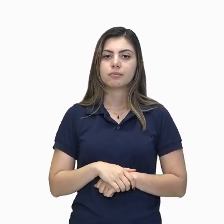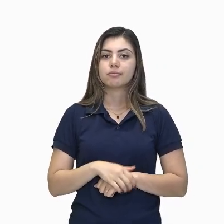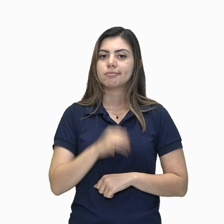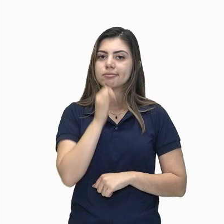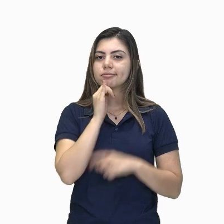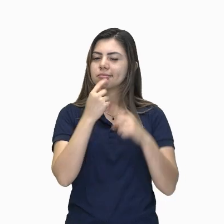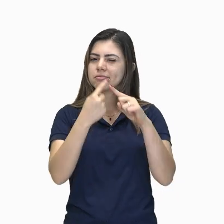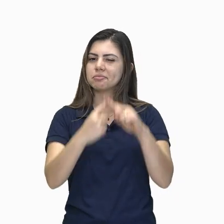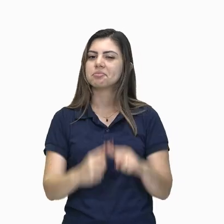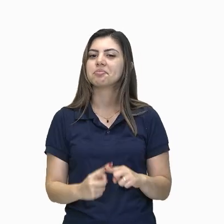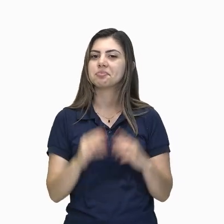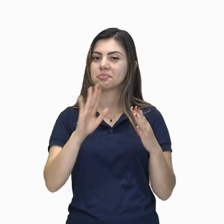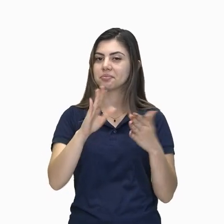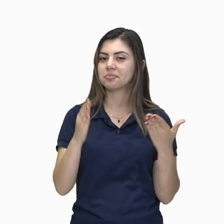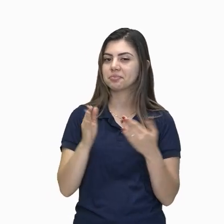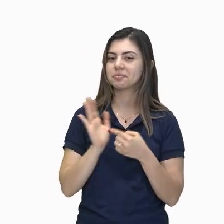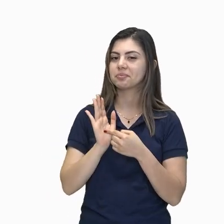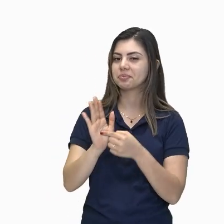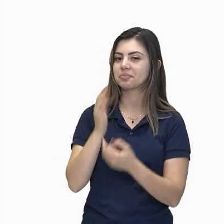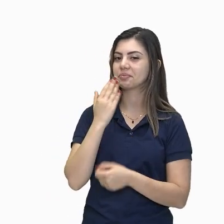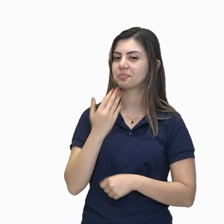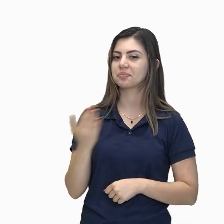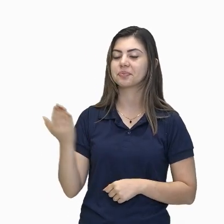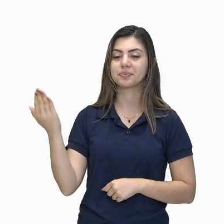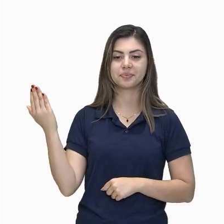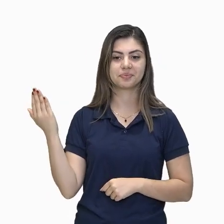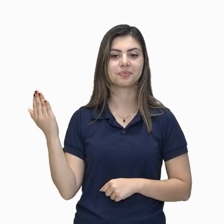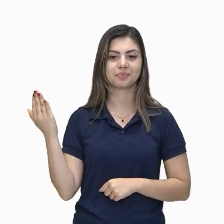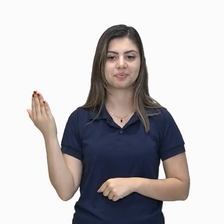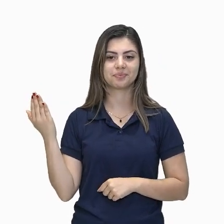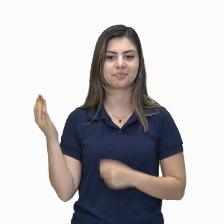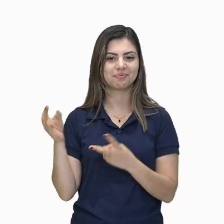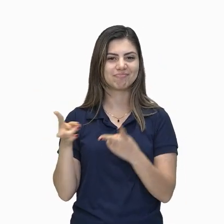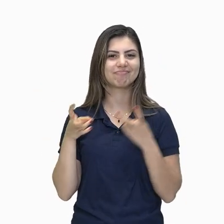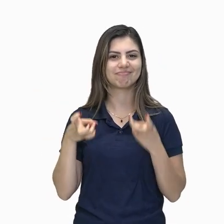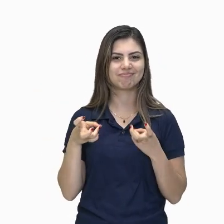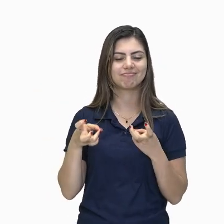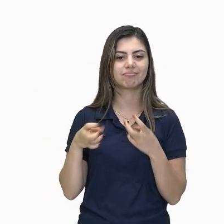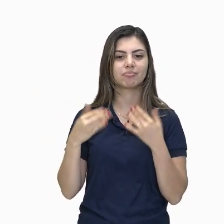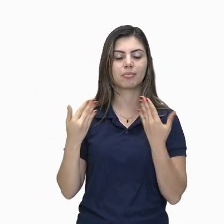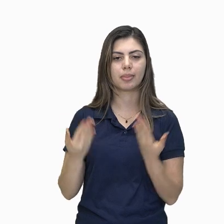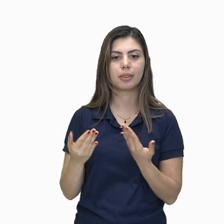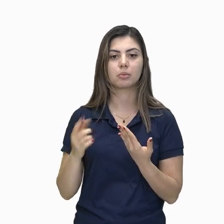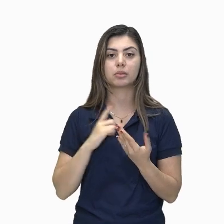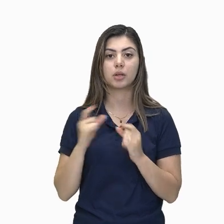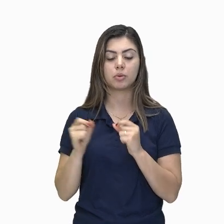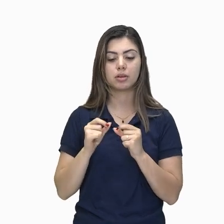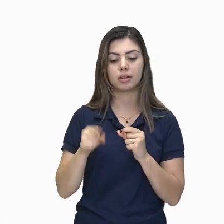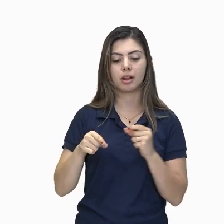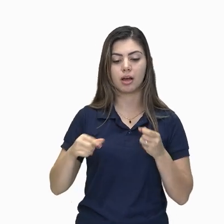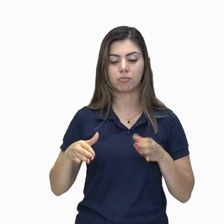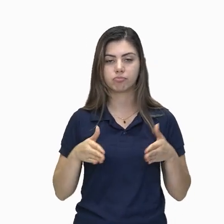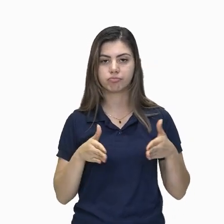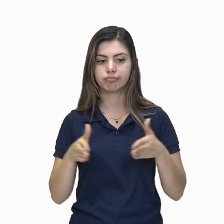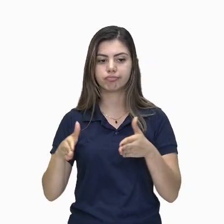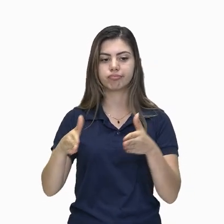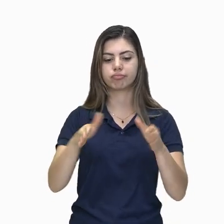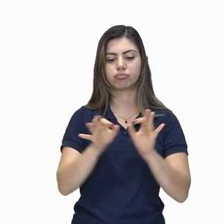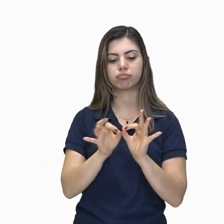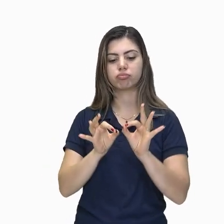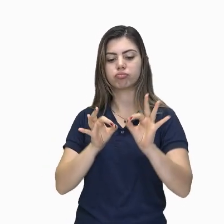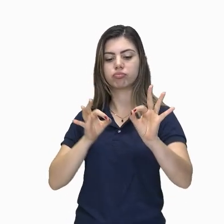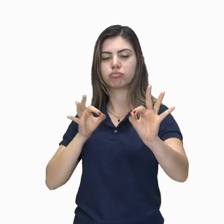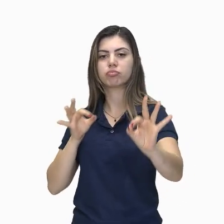competição. Olha só essa imagem aí, ó. Tá vendo aí, ó? Olha aí, ó. Tá vendo? Então, assim, eles têm um percurso